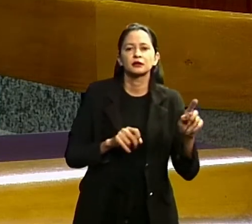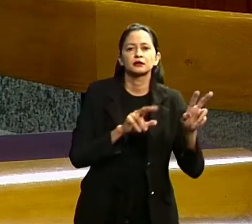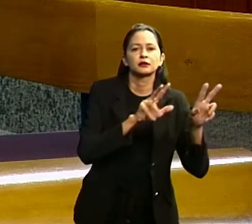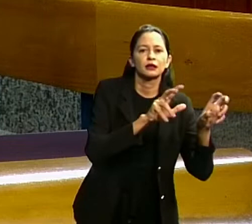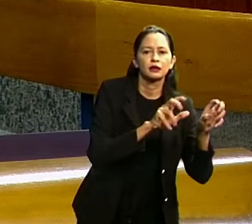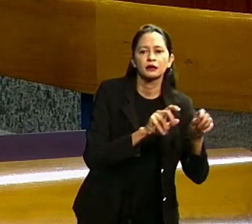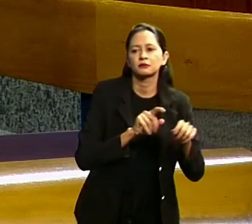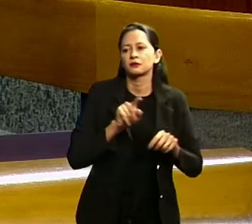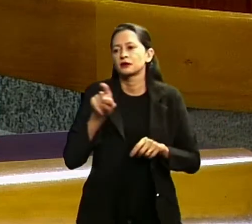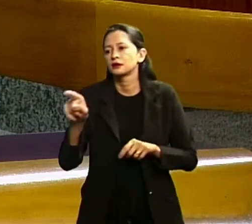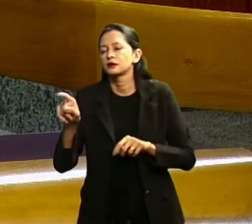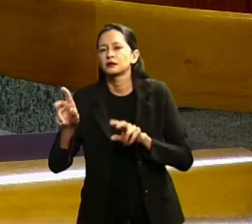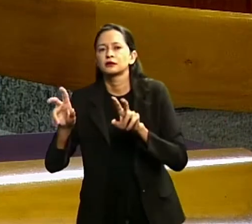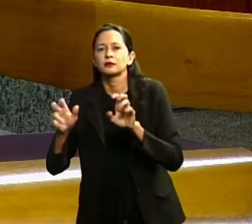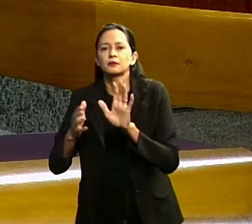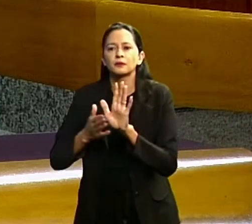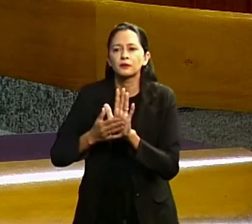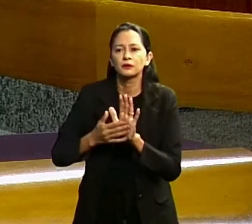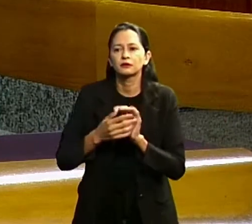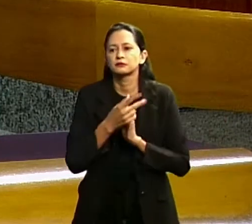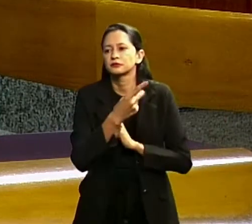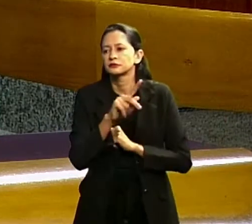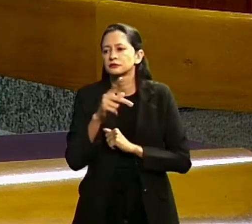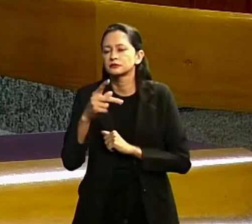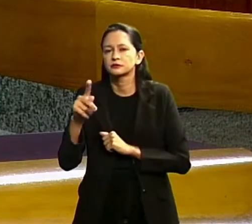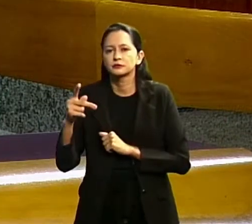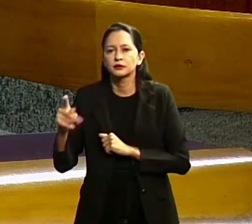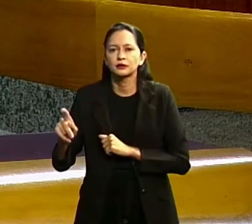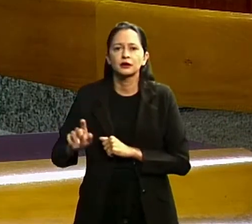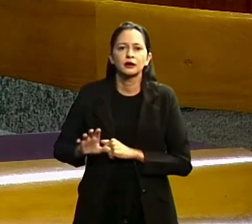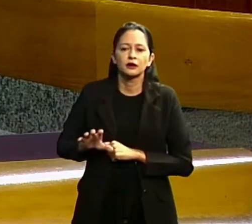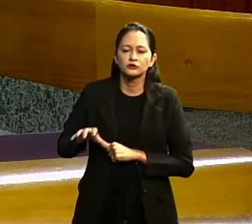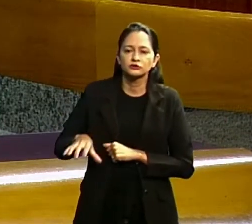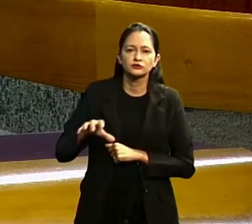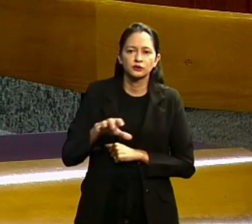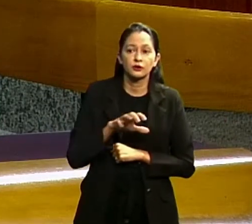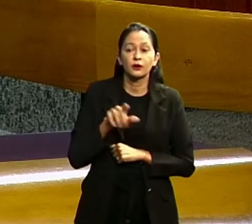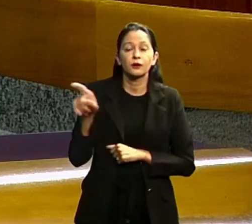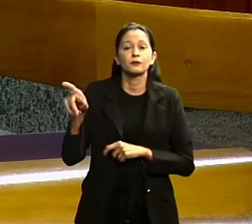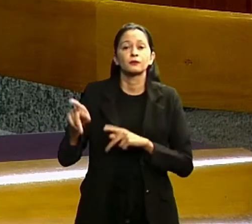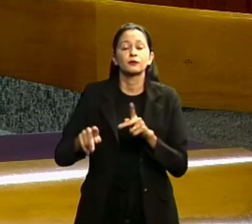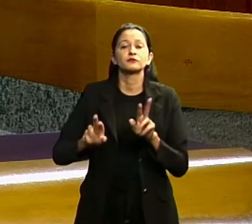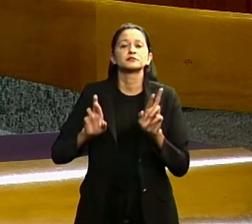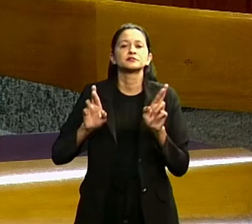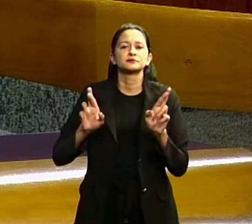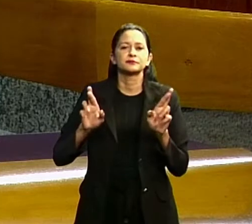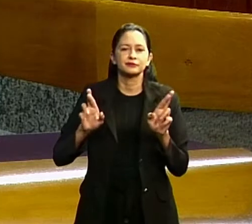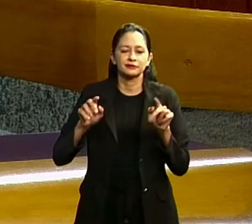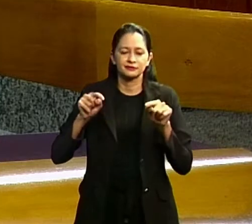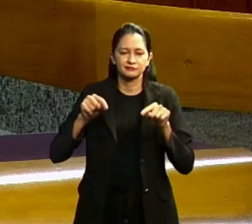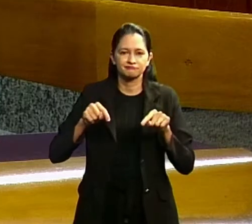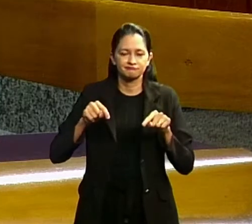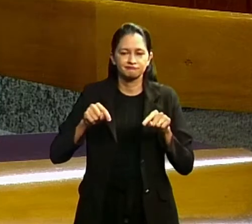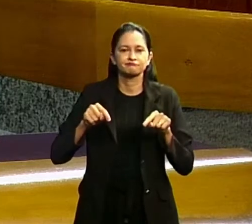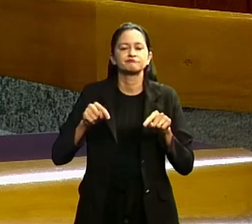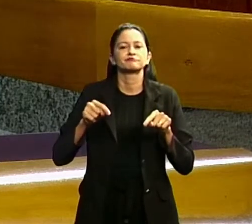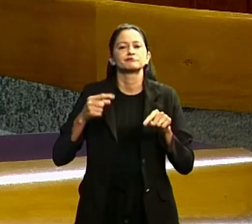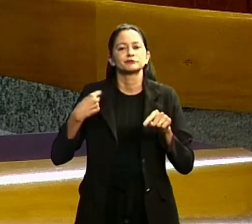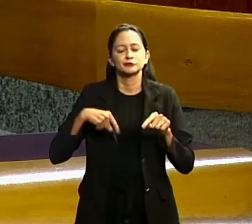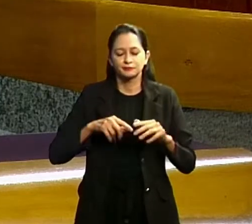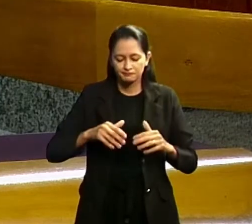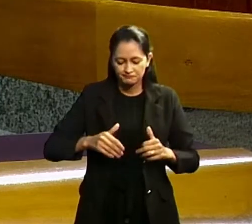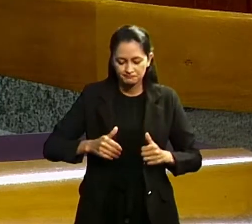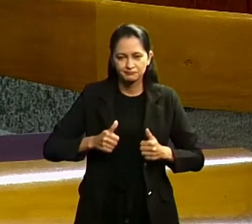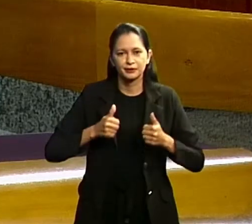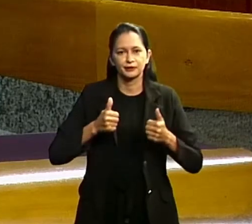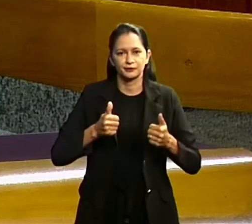uma causa, por uma classe, por uma região, ela espera que nesses espaços nós possamos fazer o